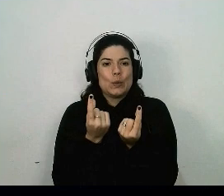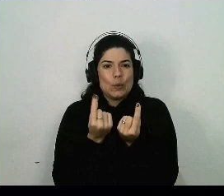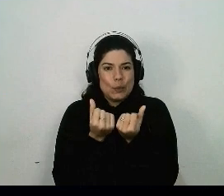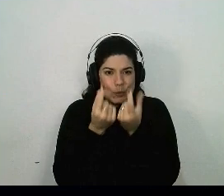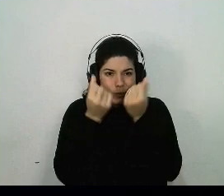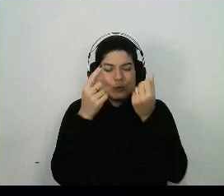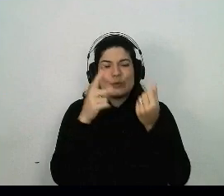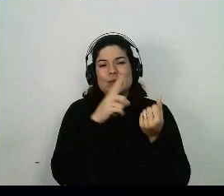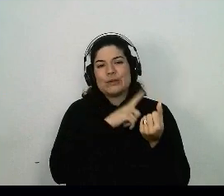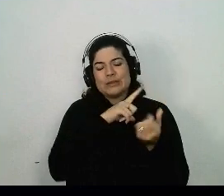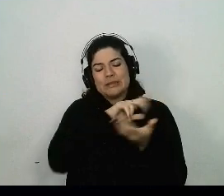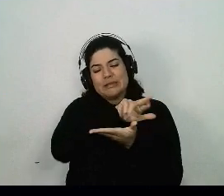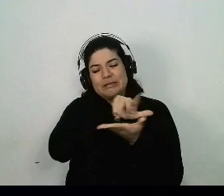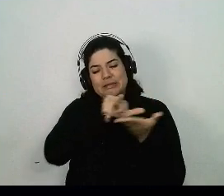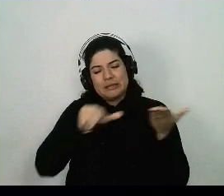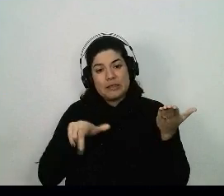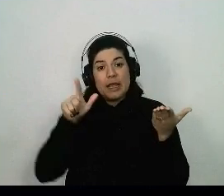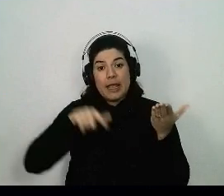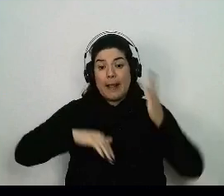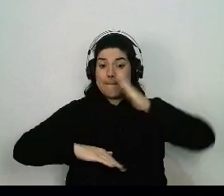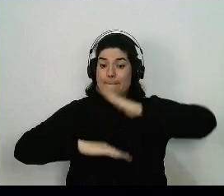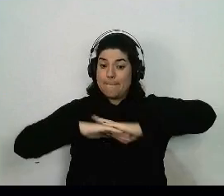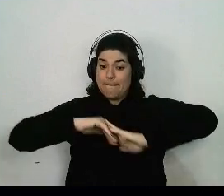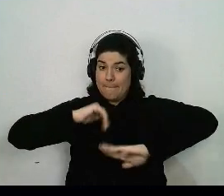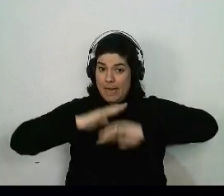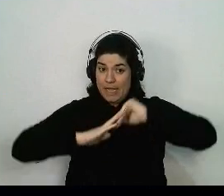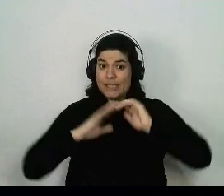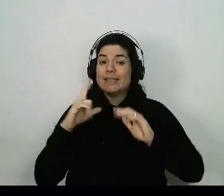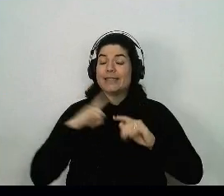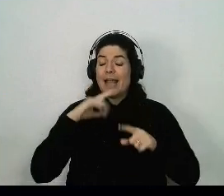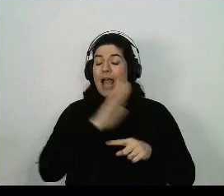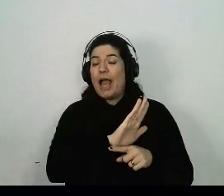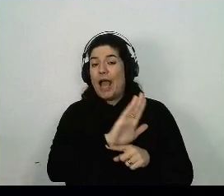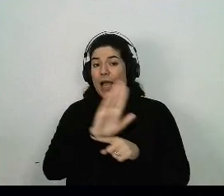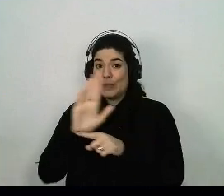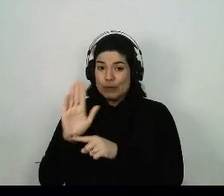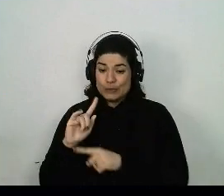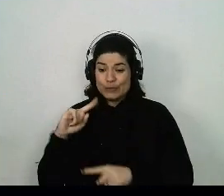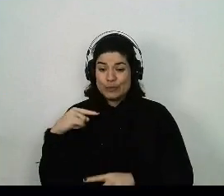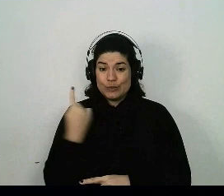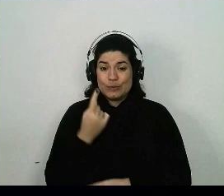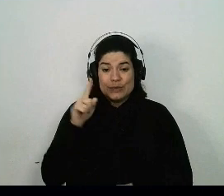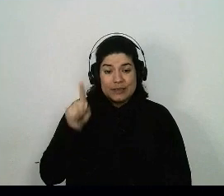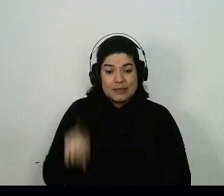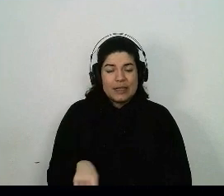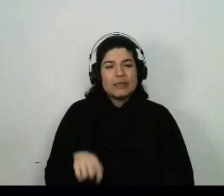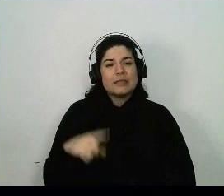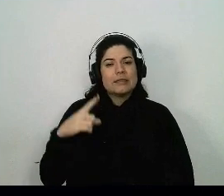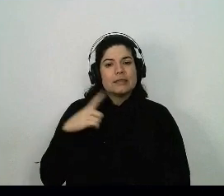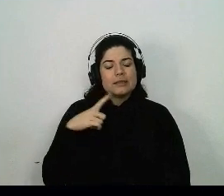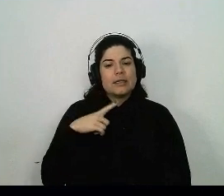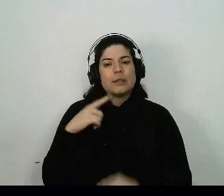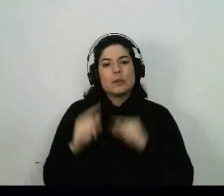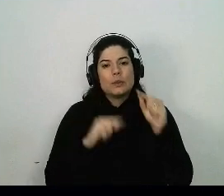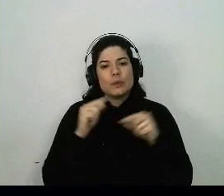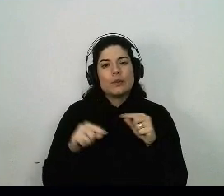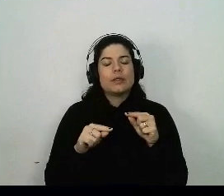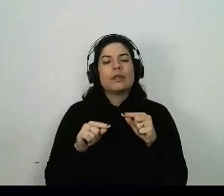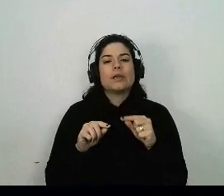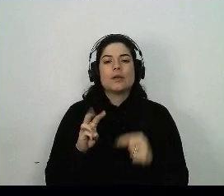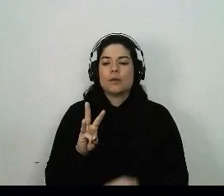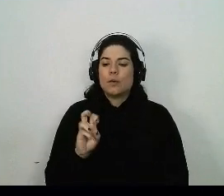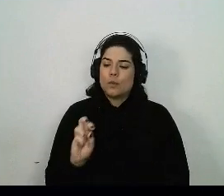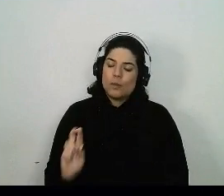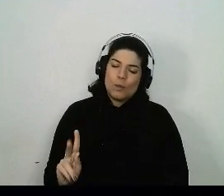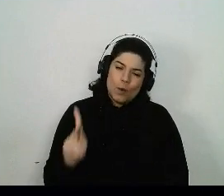etc. Então, ele tem práticas e guidances para ajudar a gente com isso, desde resizing de workloads, né, de